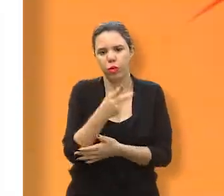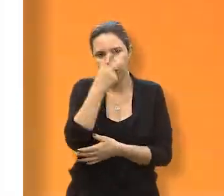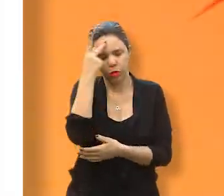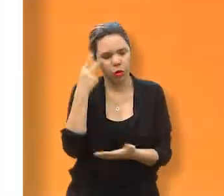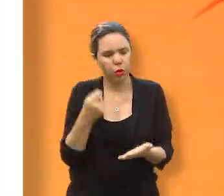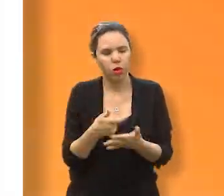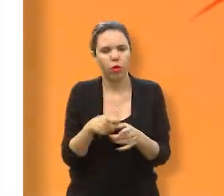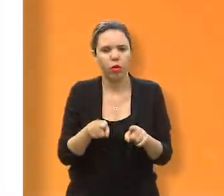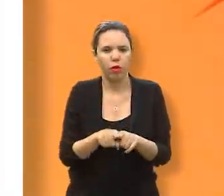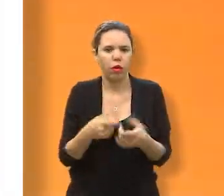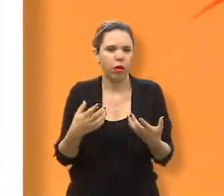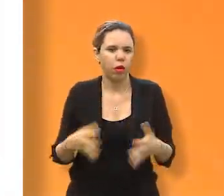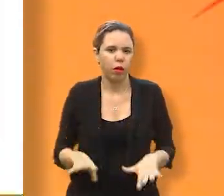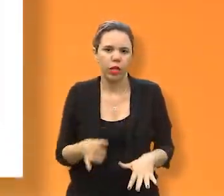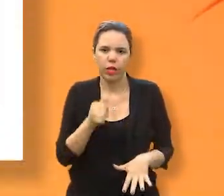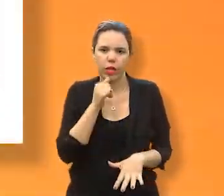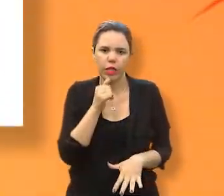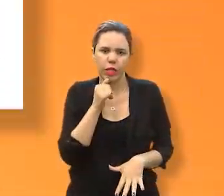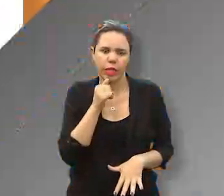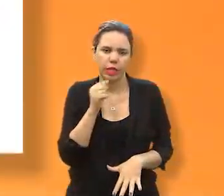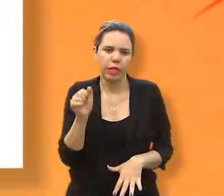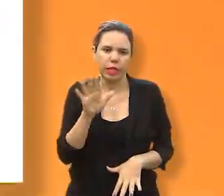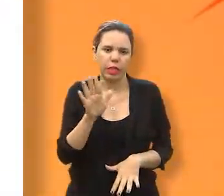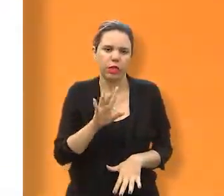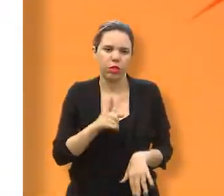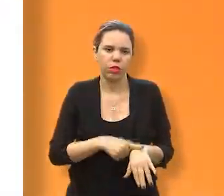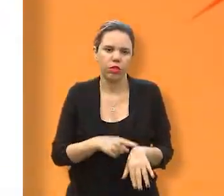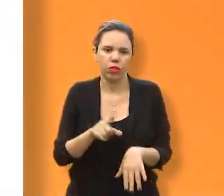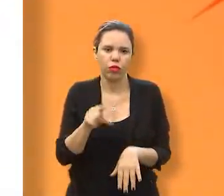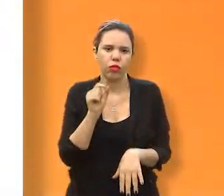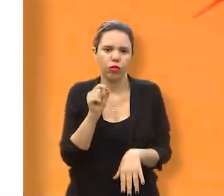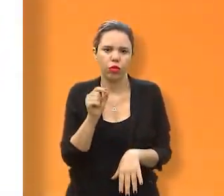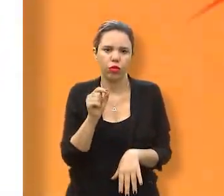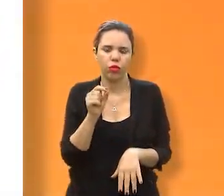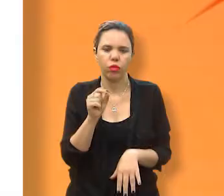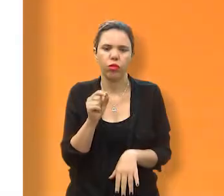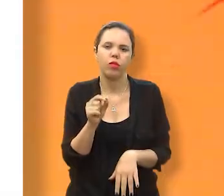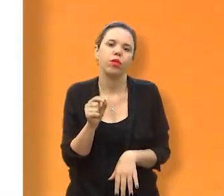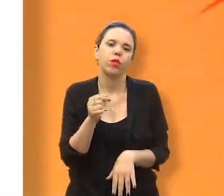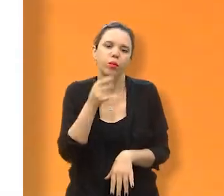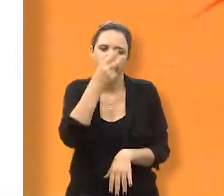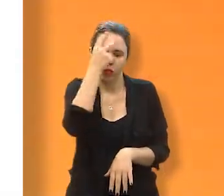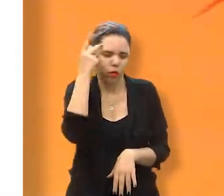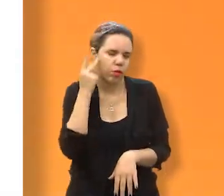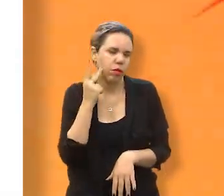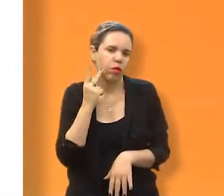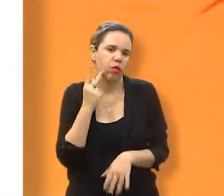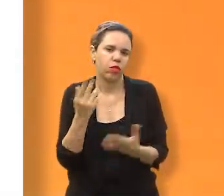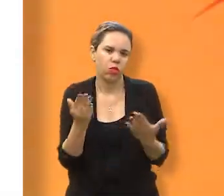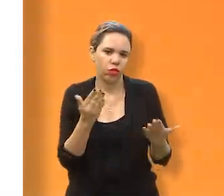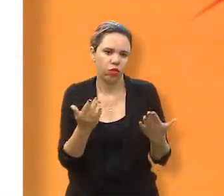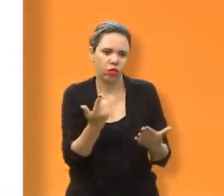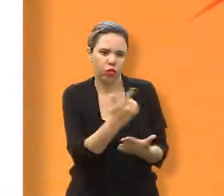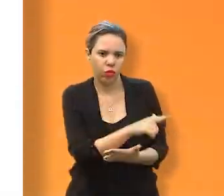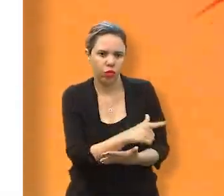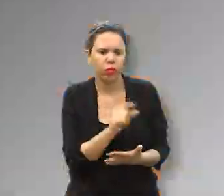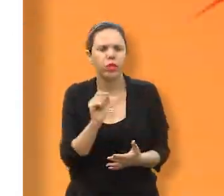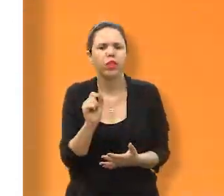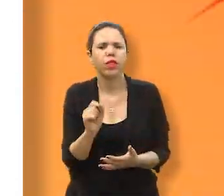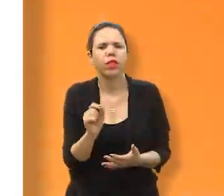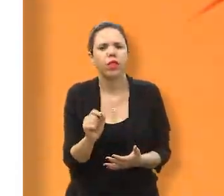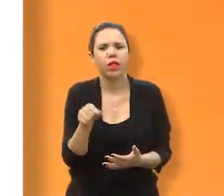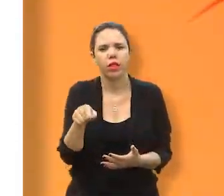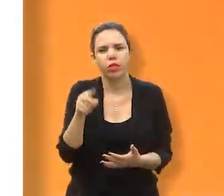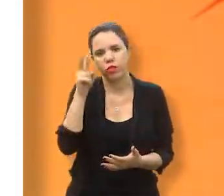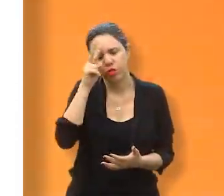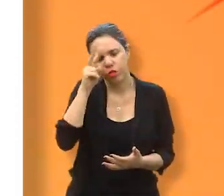comprarem, porque eu não quero que ele fique tão caro que na hora de você escolher entre uma gibi do Conan, um gibi Kimber, quem que é Kimber, né?